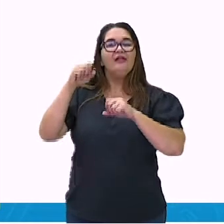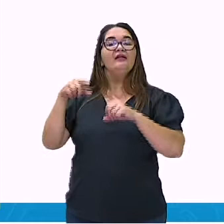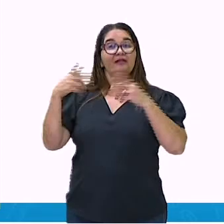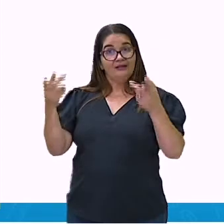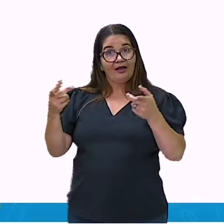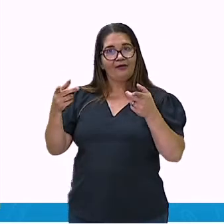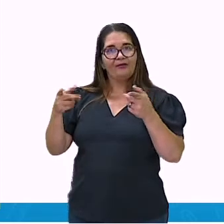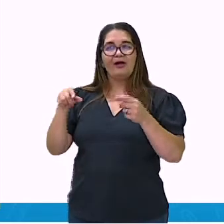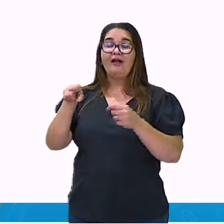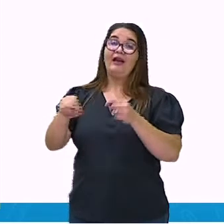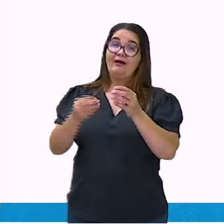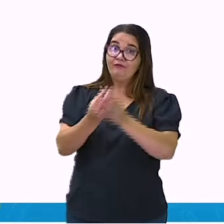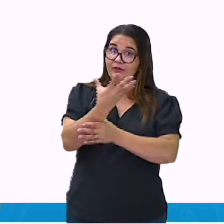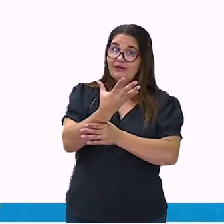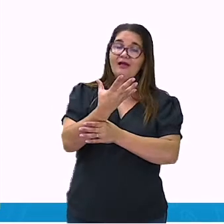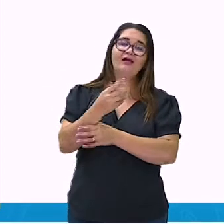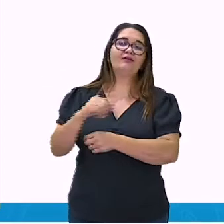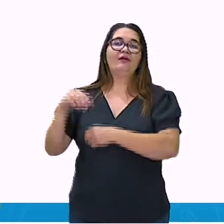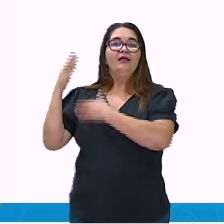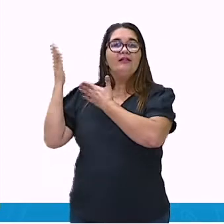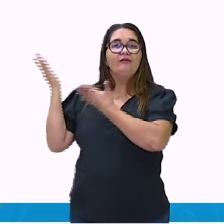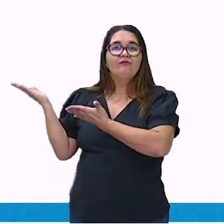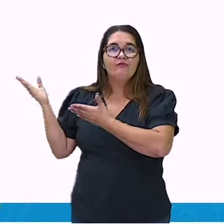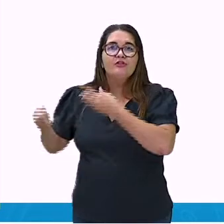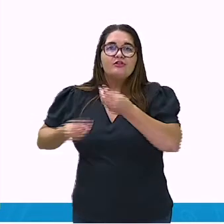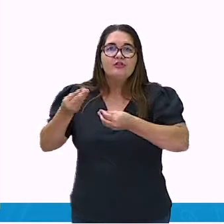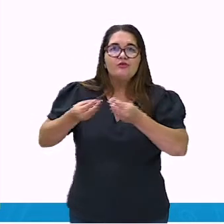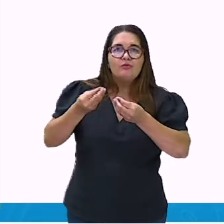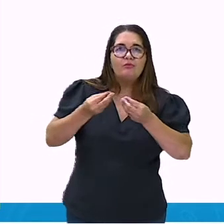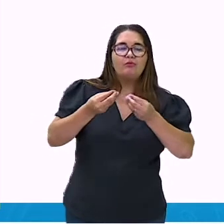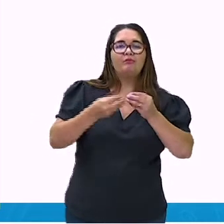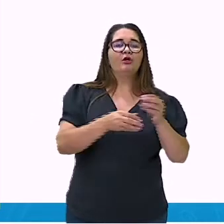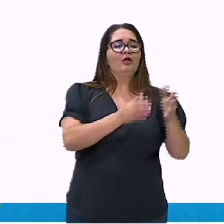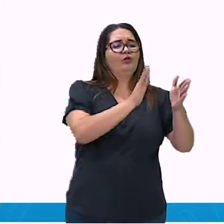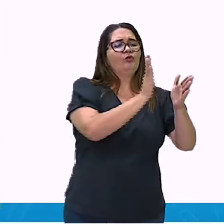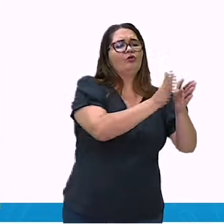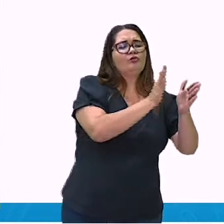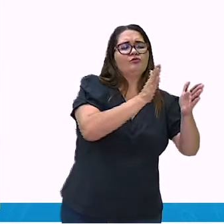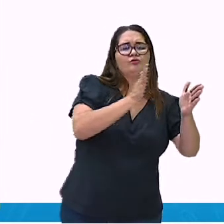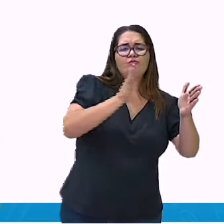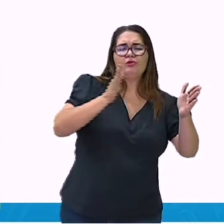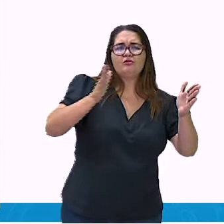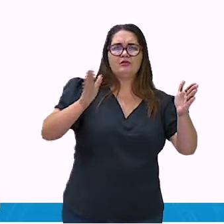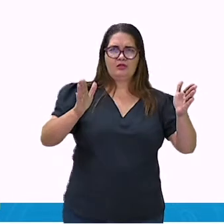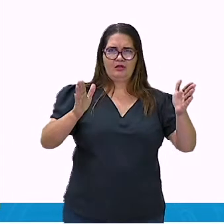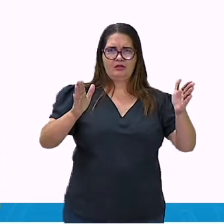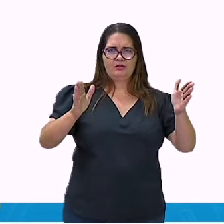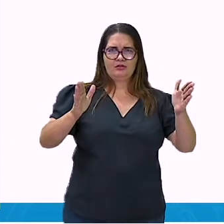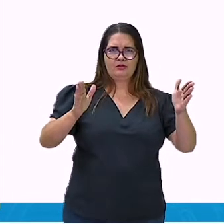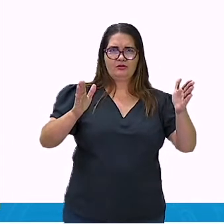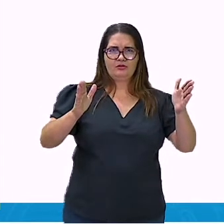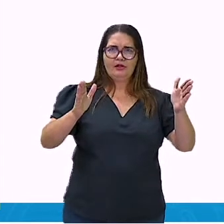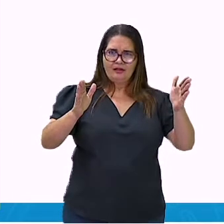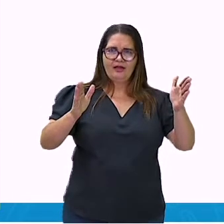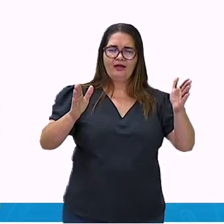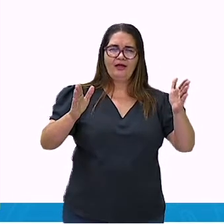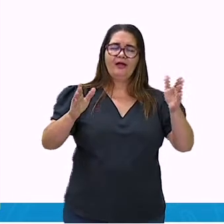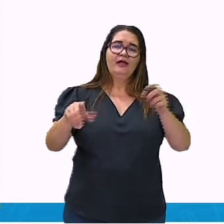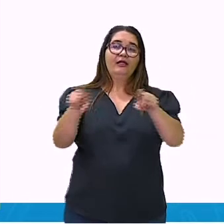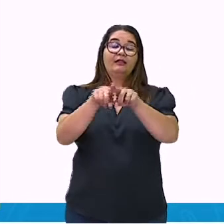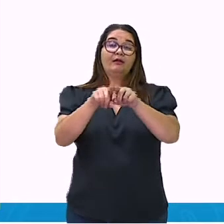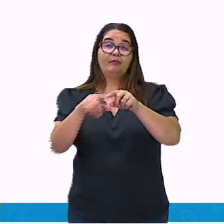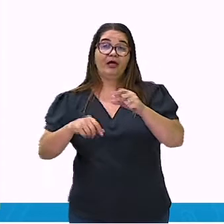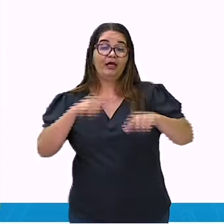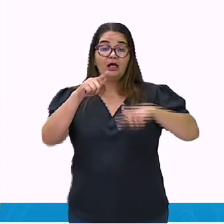das instalações onde a cana era transformada em açúcar, das moradias dos proprietários e trabalhadores.